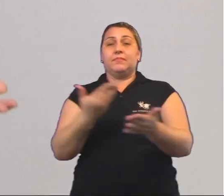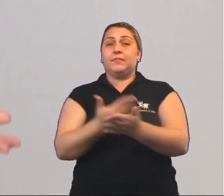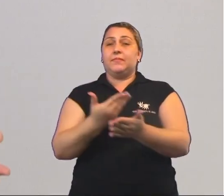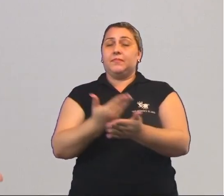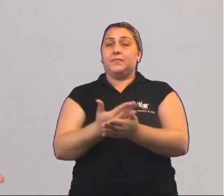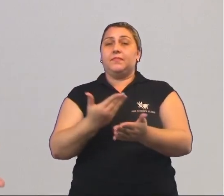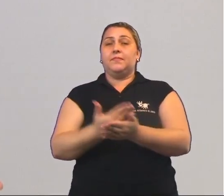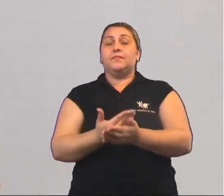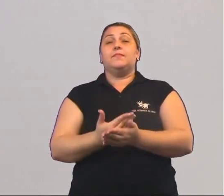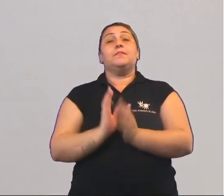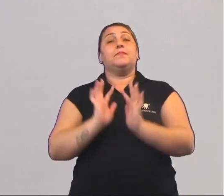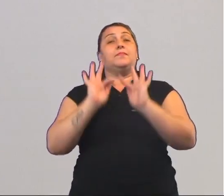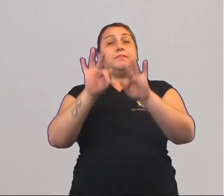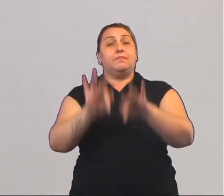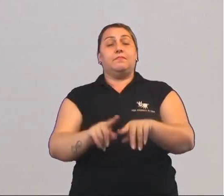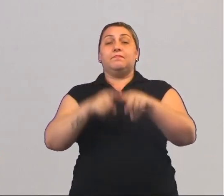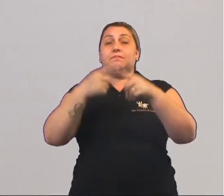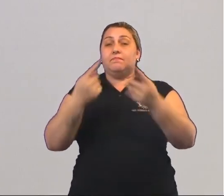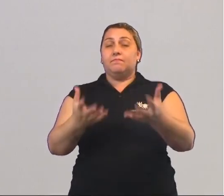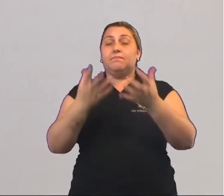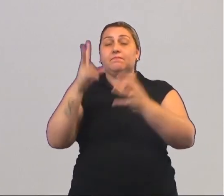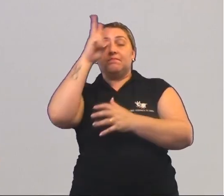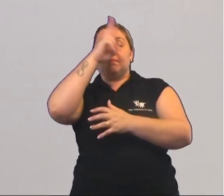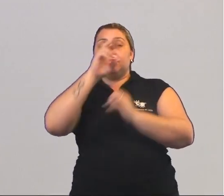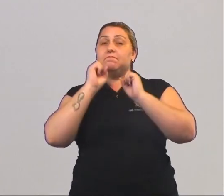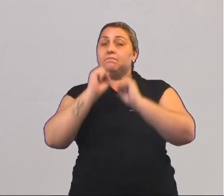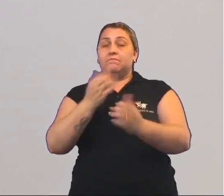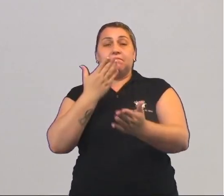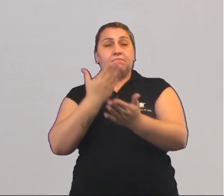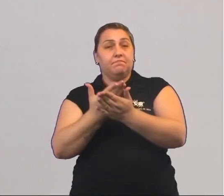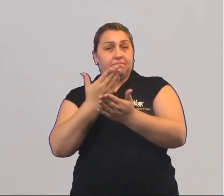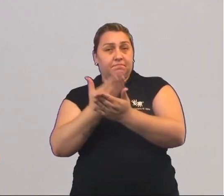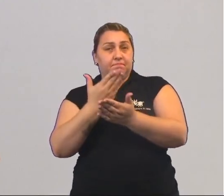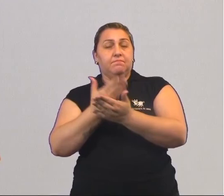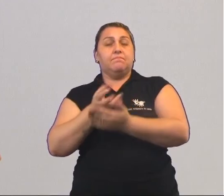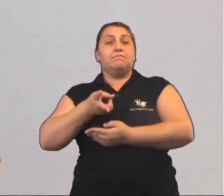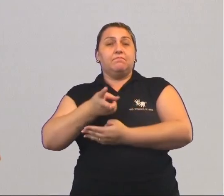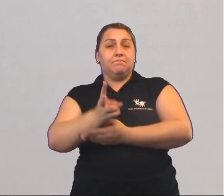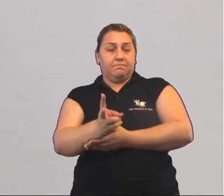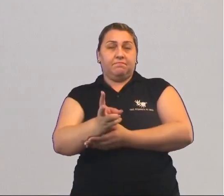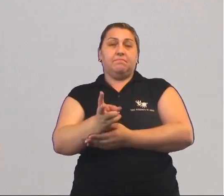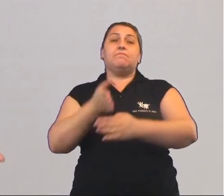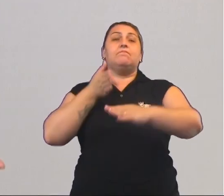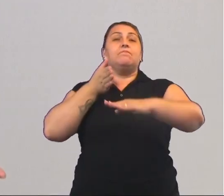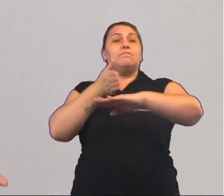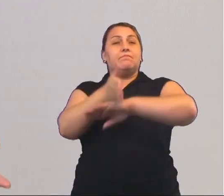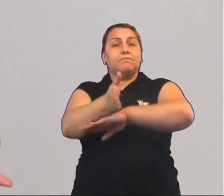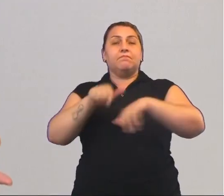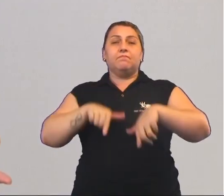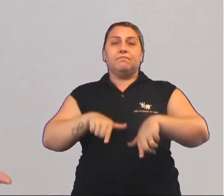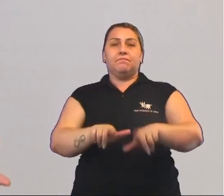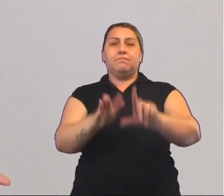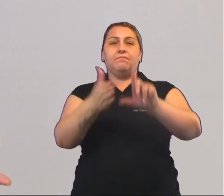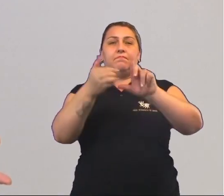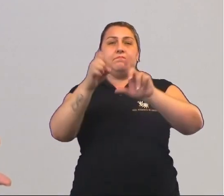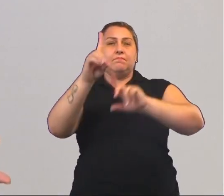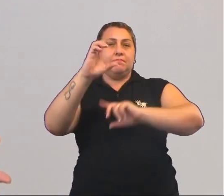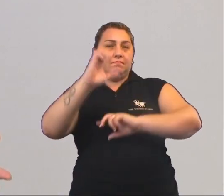aulinha de hoje, pois ela está chegando ao fim, mas eu quero te lembrar que você pode e deve continuar estudando, e para isso é só você